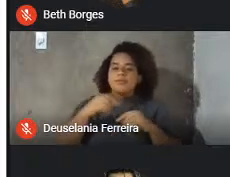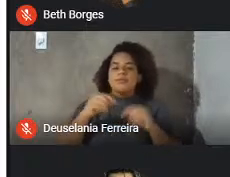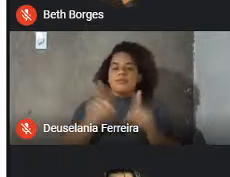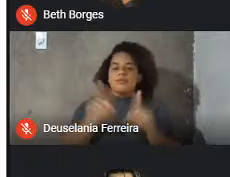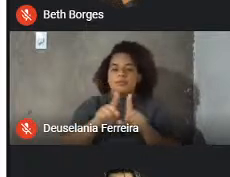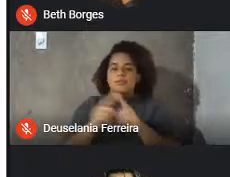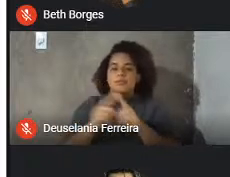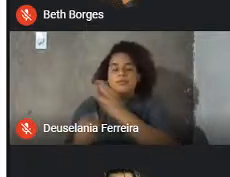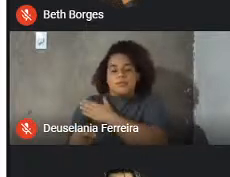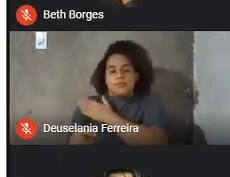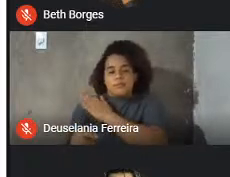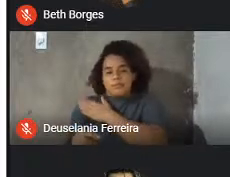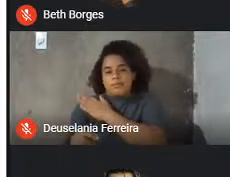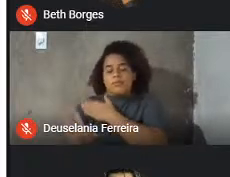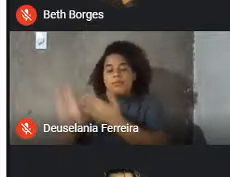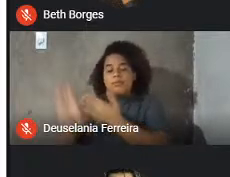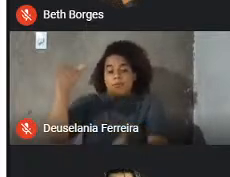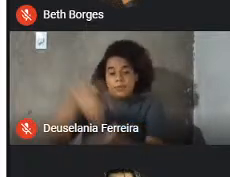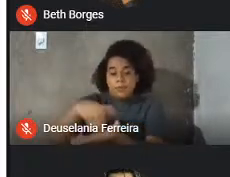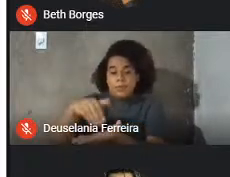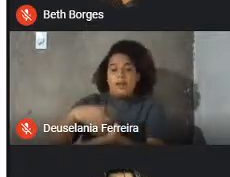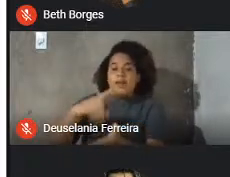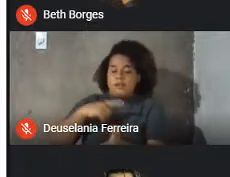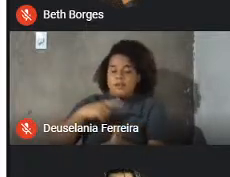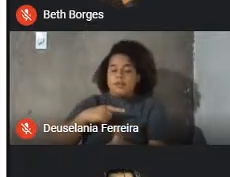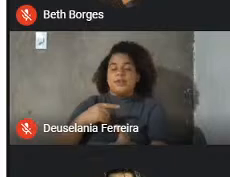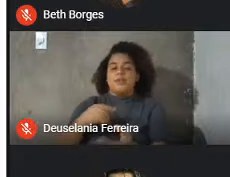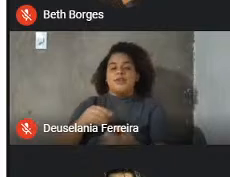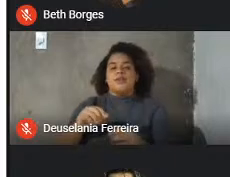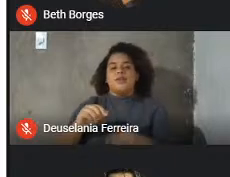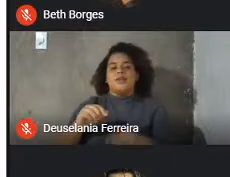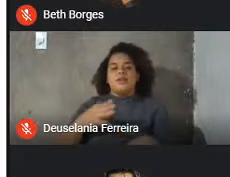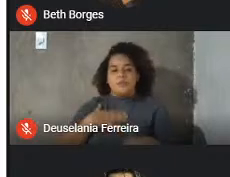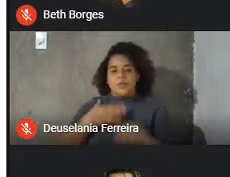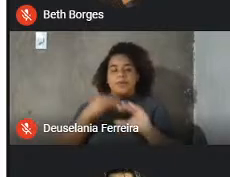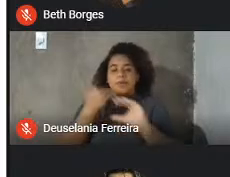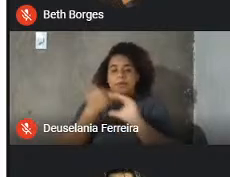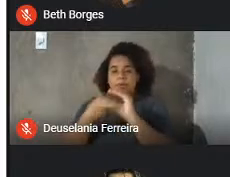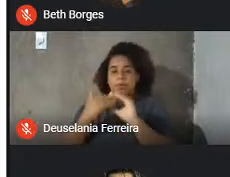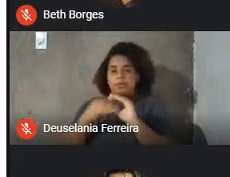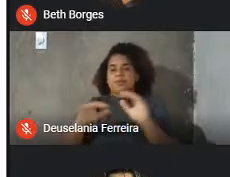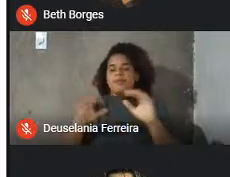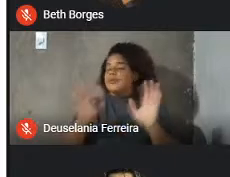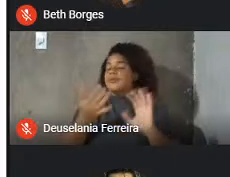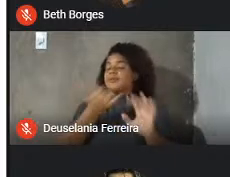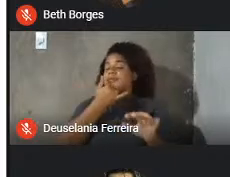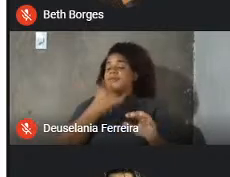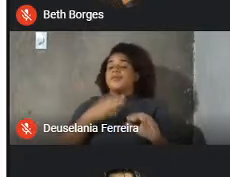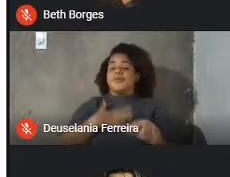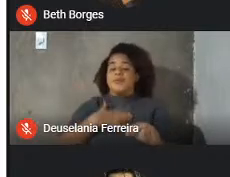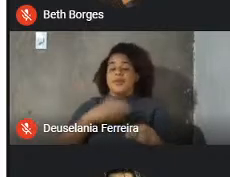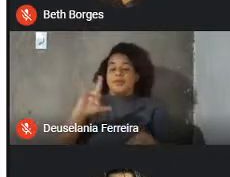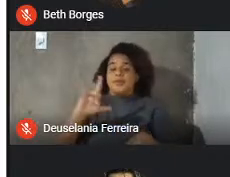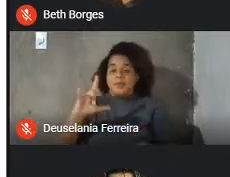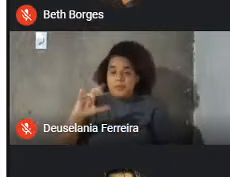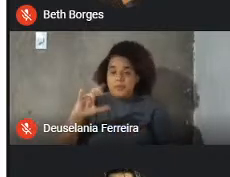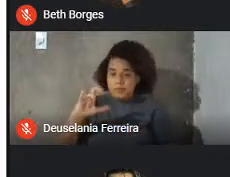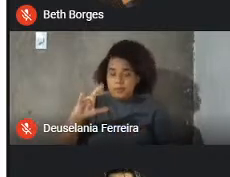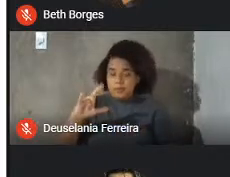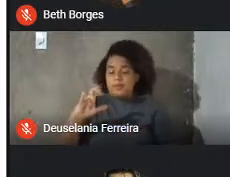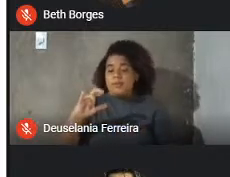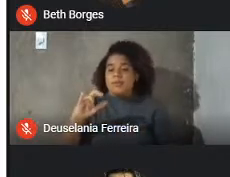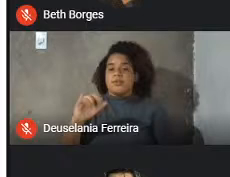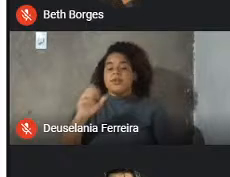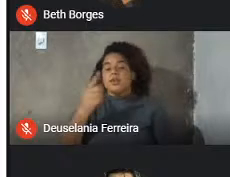embaixo do slide. Lá tem @Rodrigo Lopes Psicólogo. Vocês podem tirar dúvida também pelo Instagram, tá? Quem